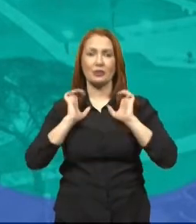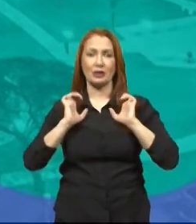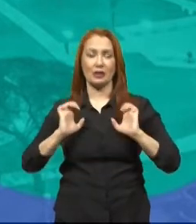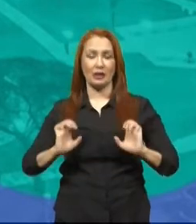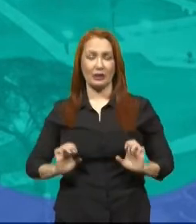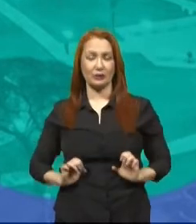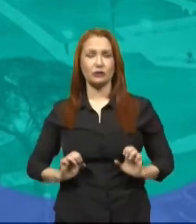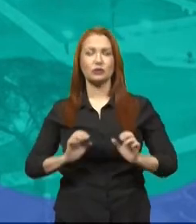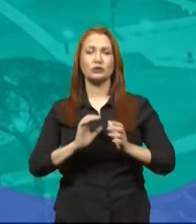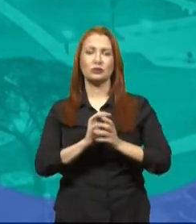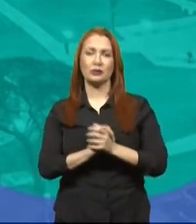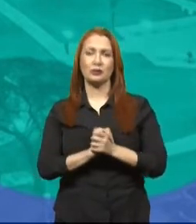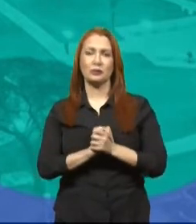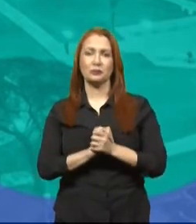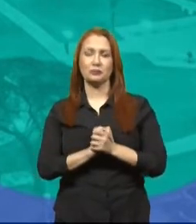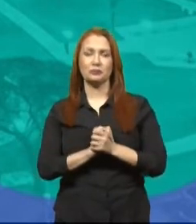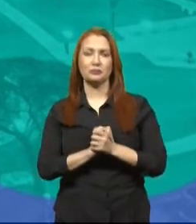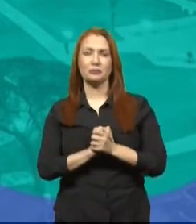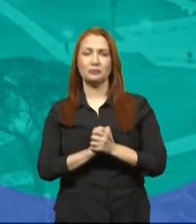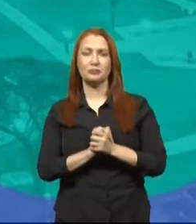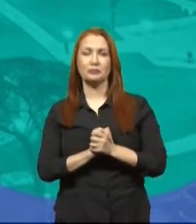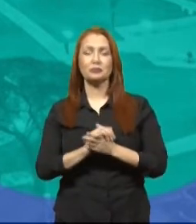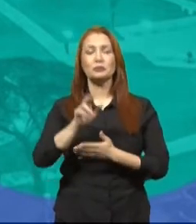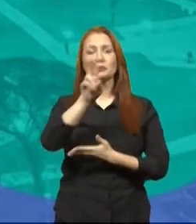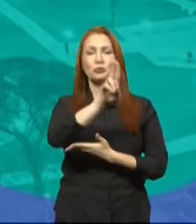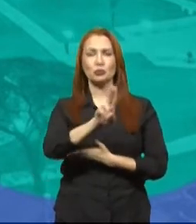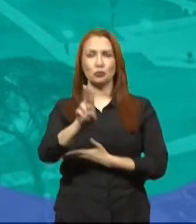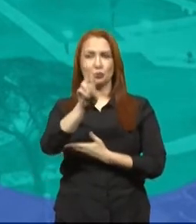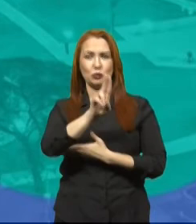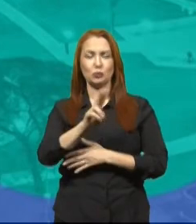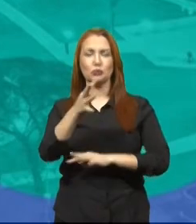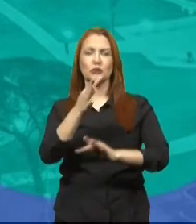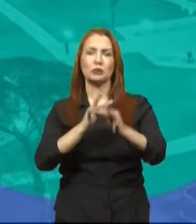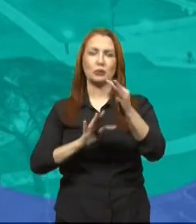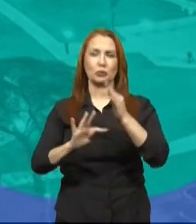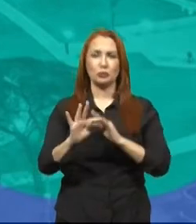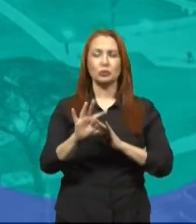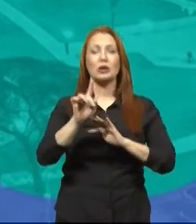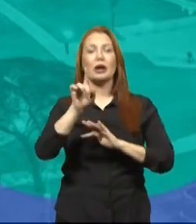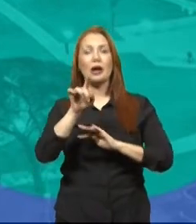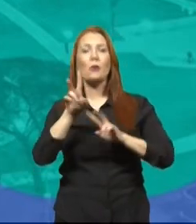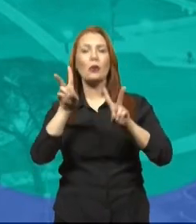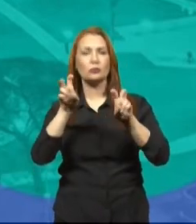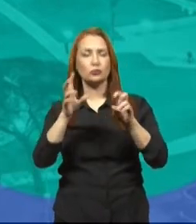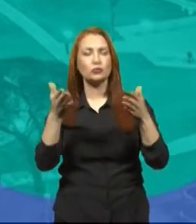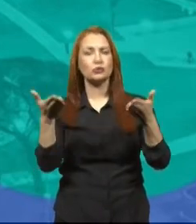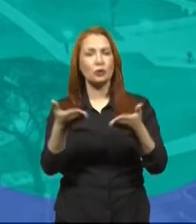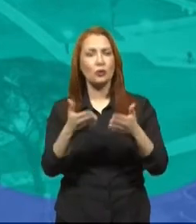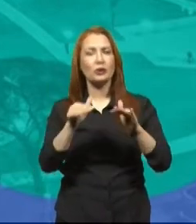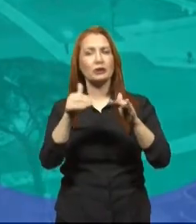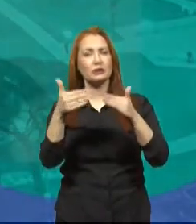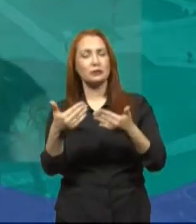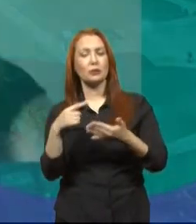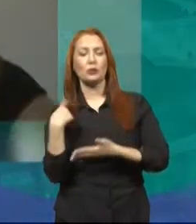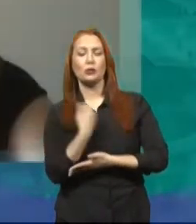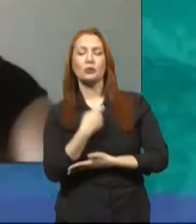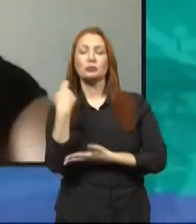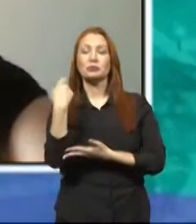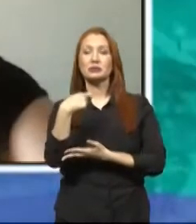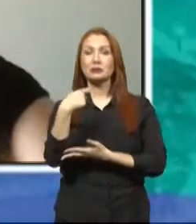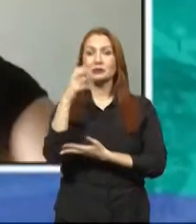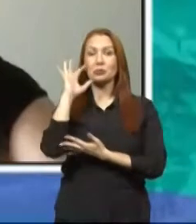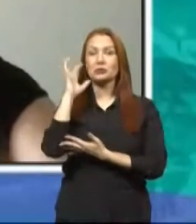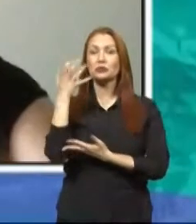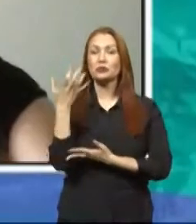IA, ética no uso da tecnologia é um tema recente e cabe a nós decidirmos até onde